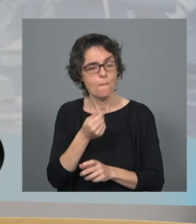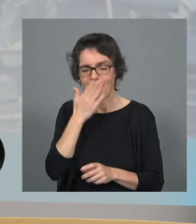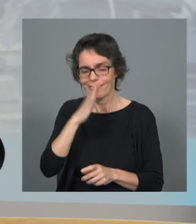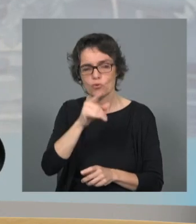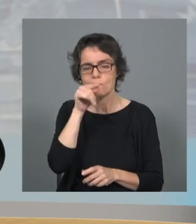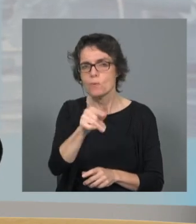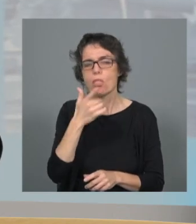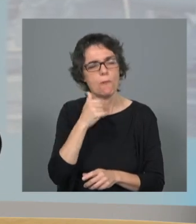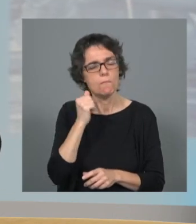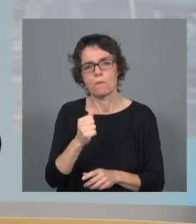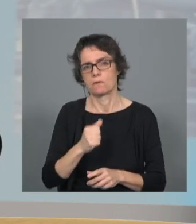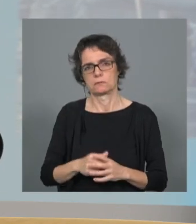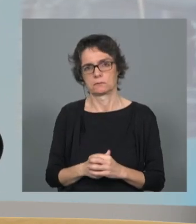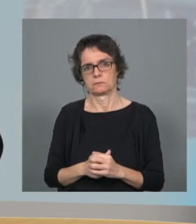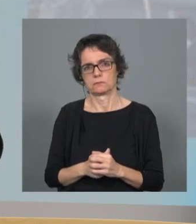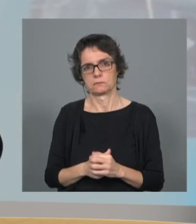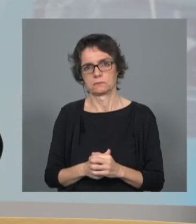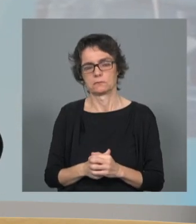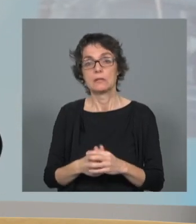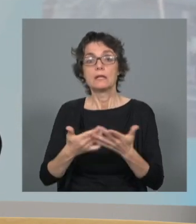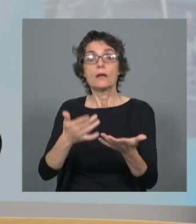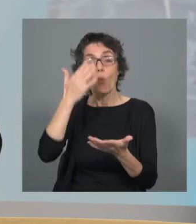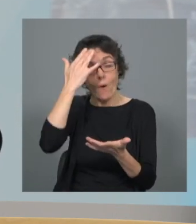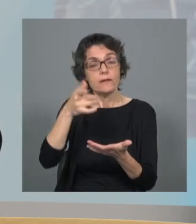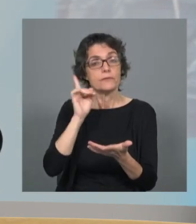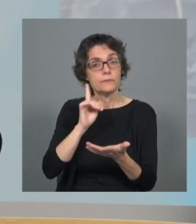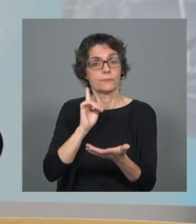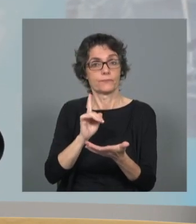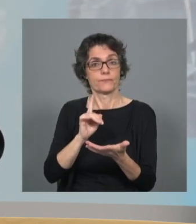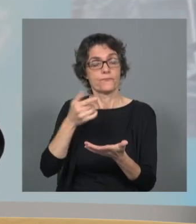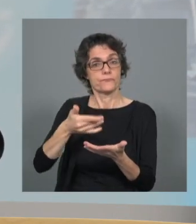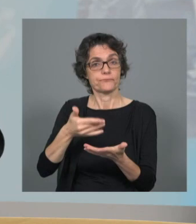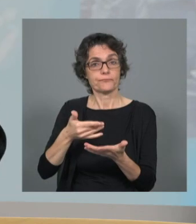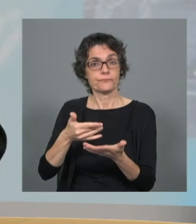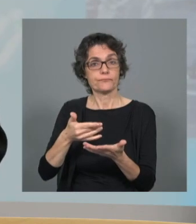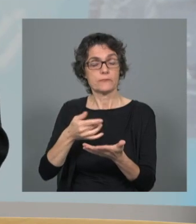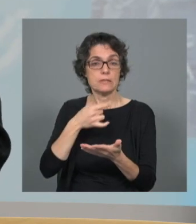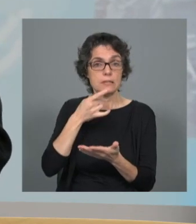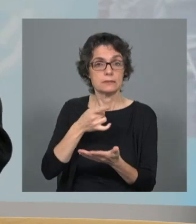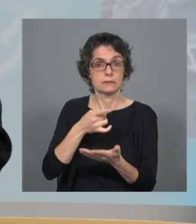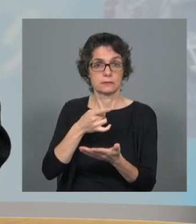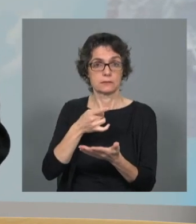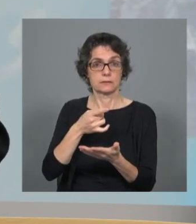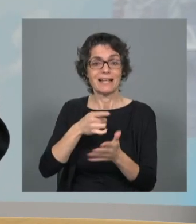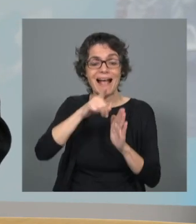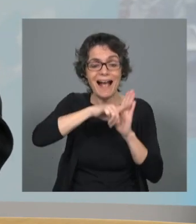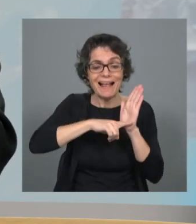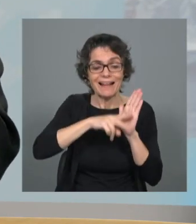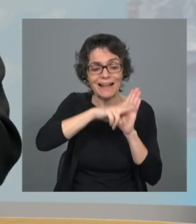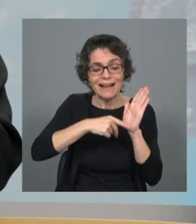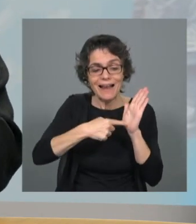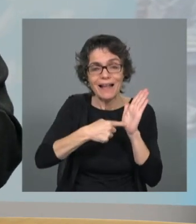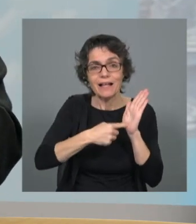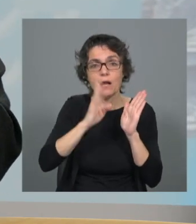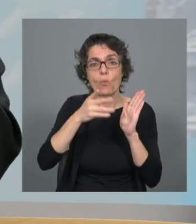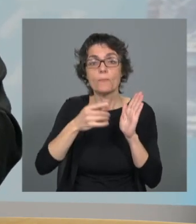de comportamentos e acho que seria importante desde já dizer quais são as regras para o